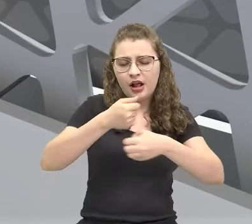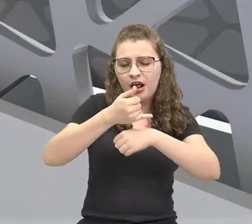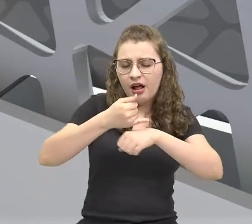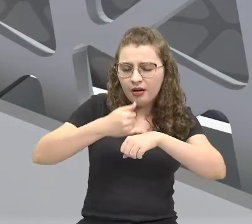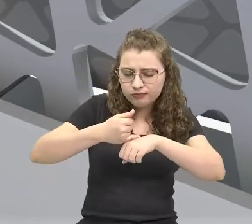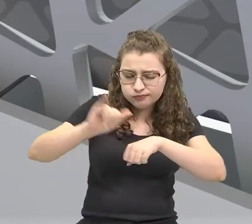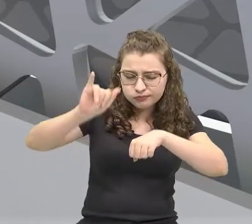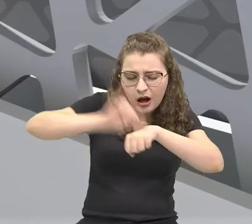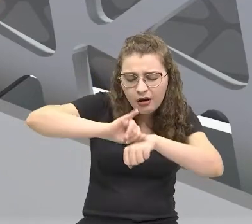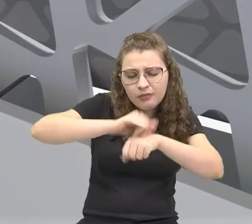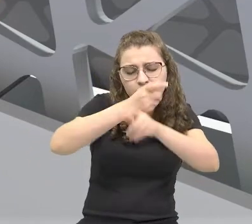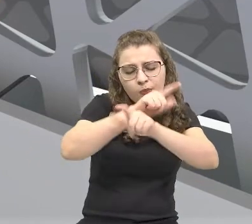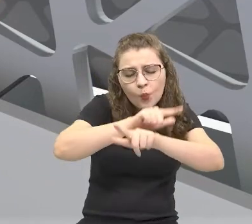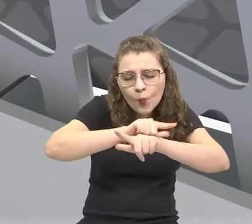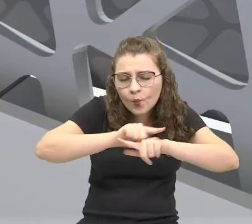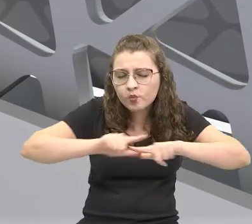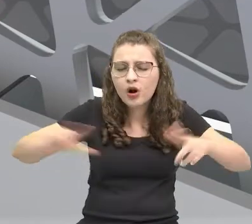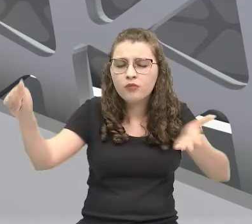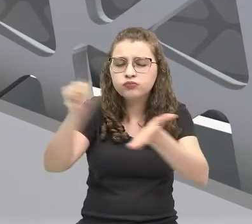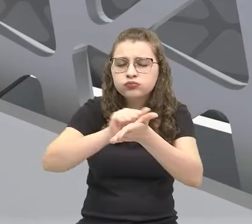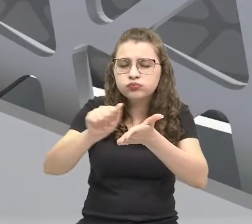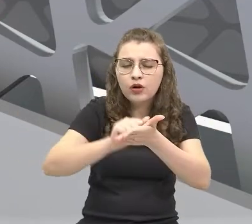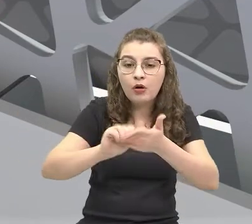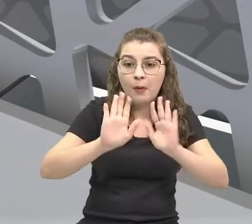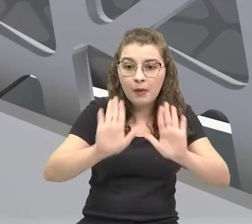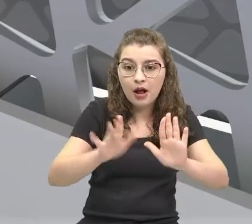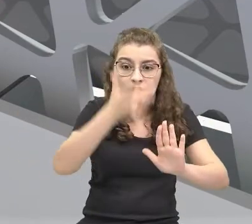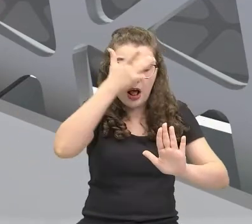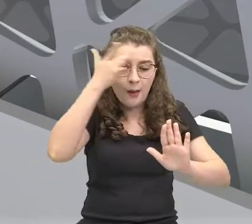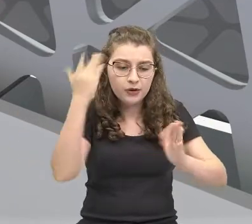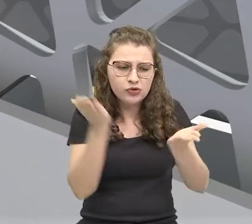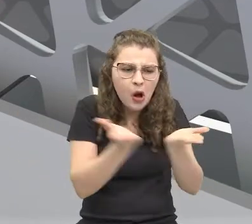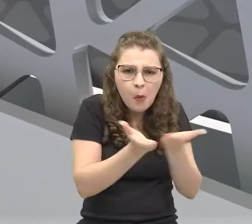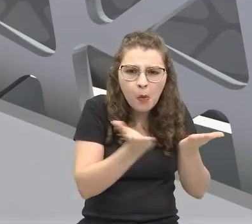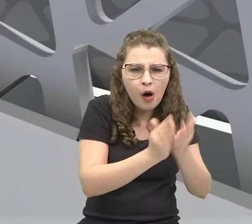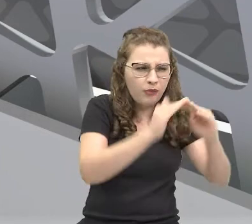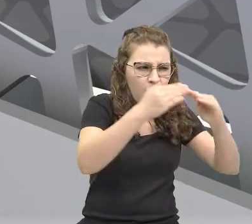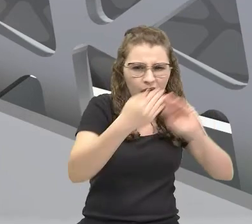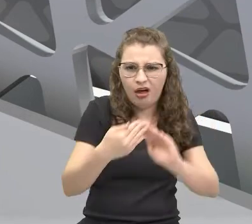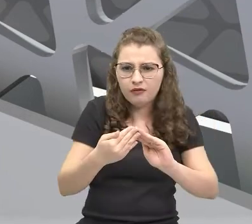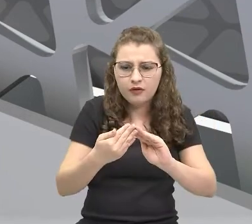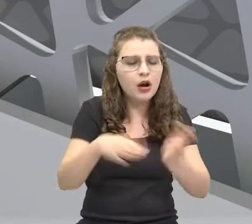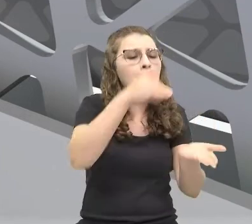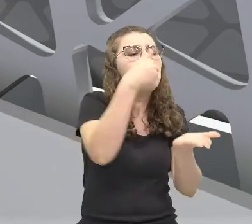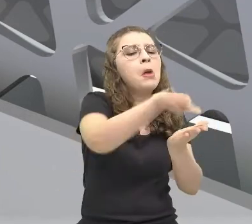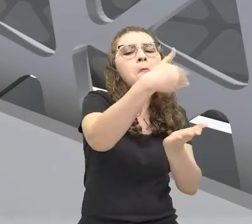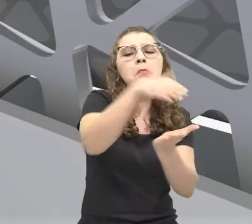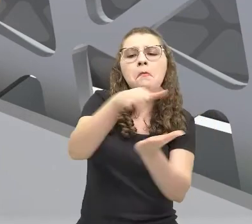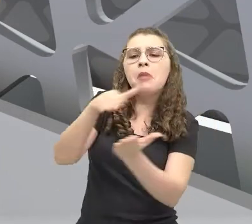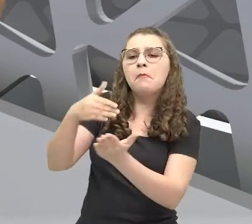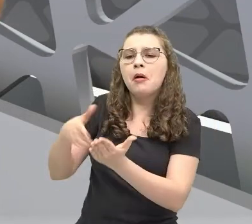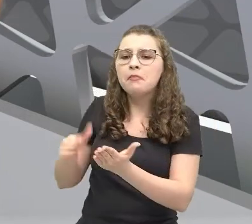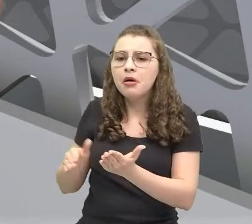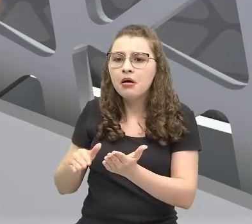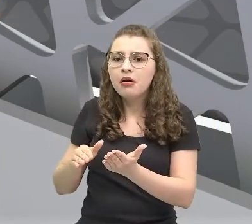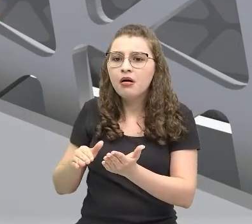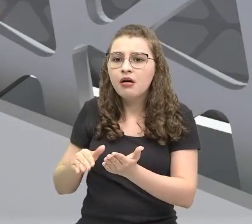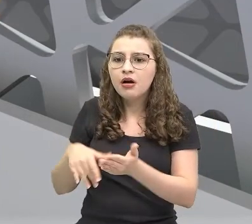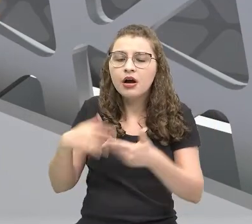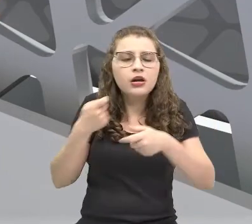cidade. Então ele expulsa todos os pobres dos cortiços que ficavam no centro da cidade e eles